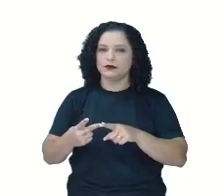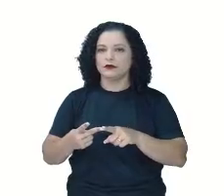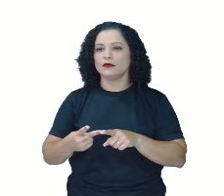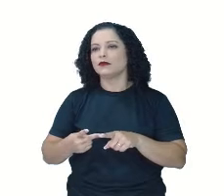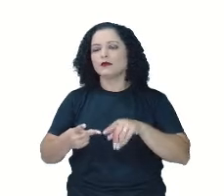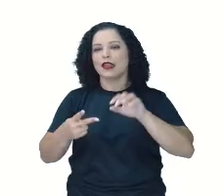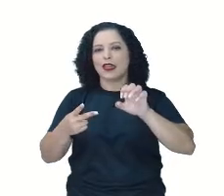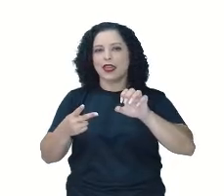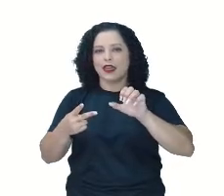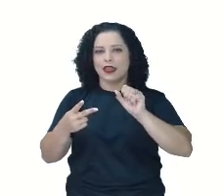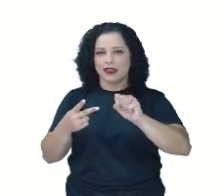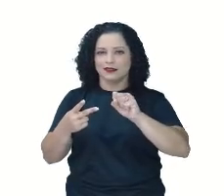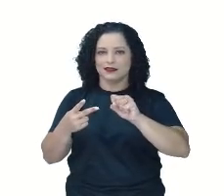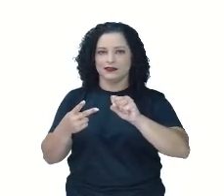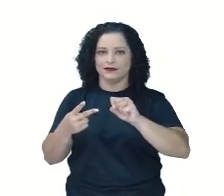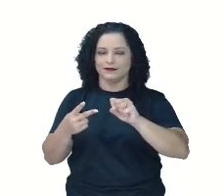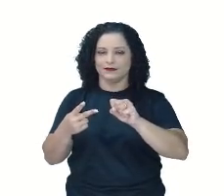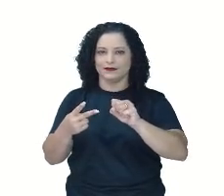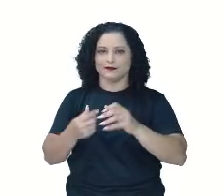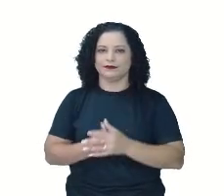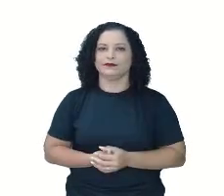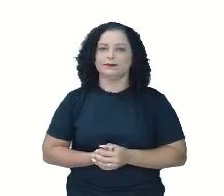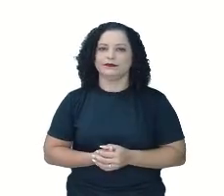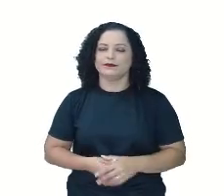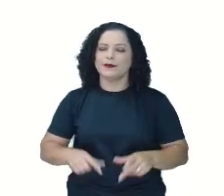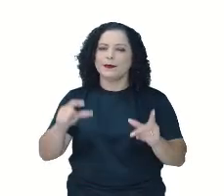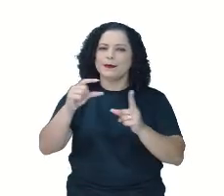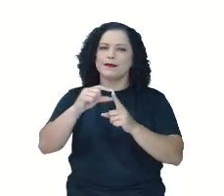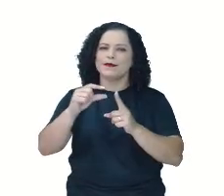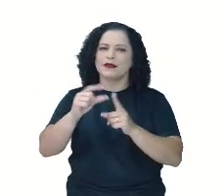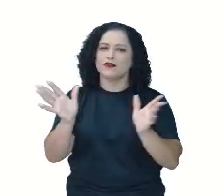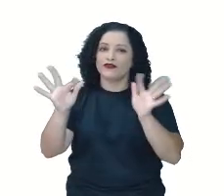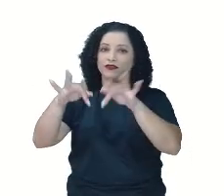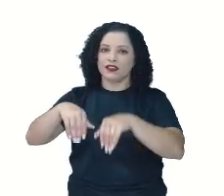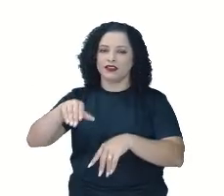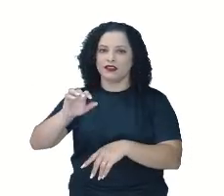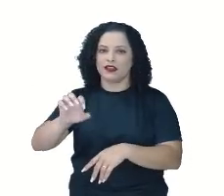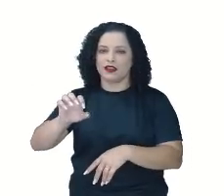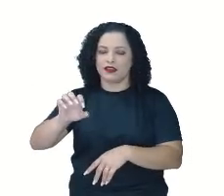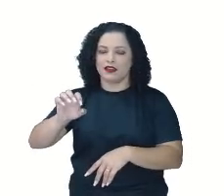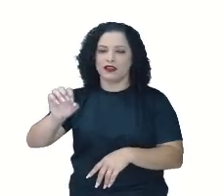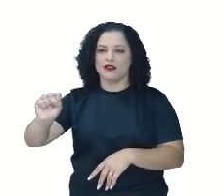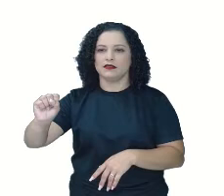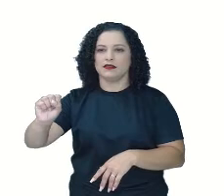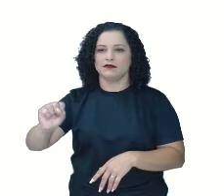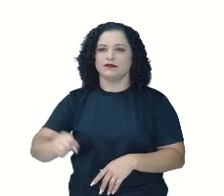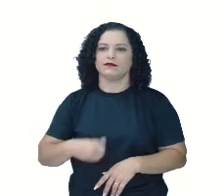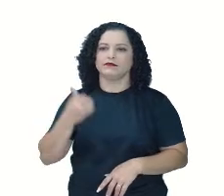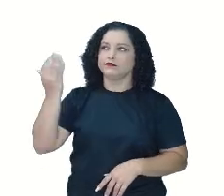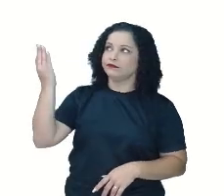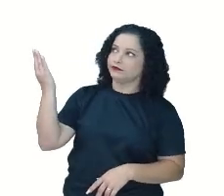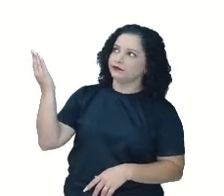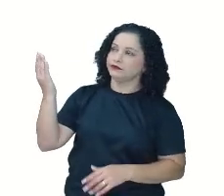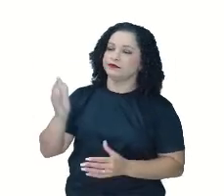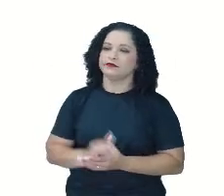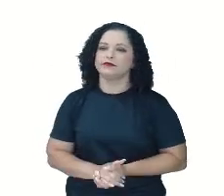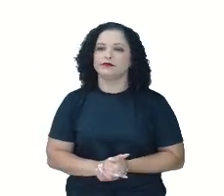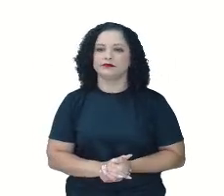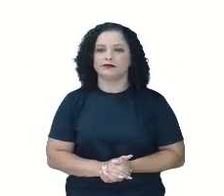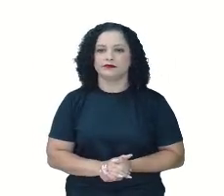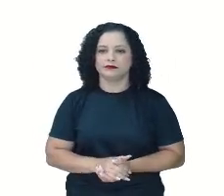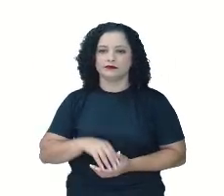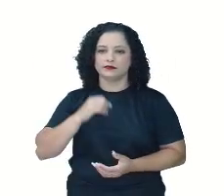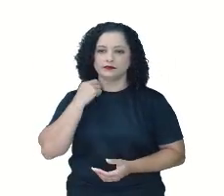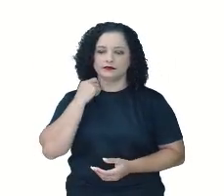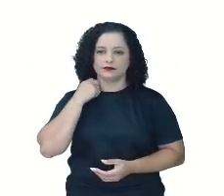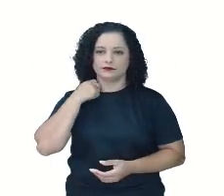E e o S. Vamos lá. As palavras que terminam com S, SH, CH, X ou